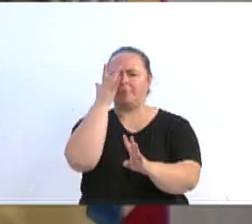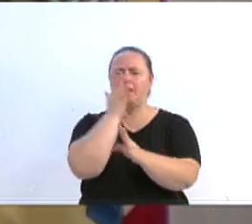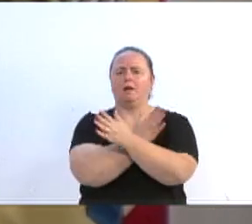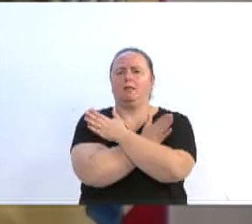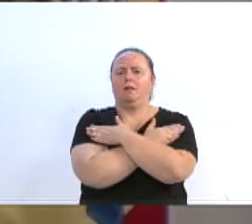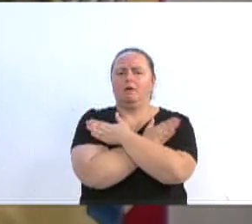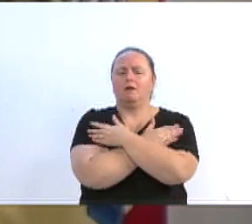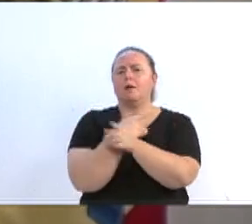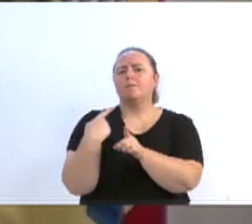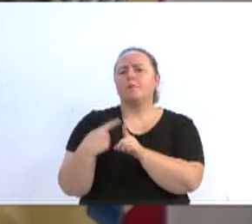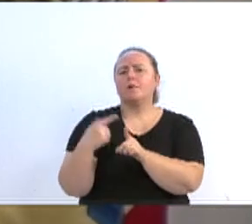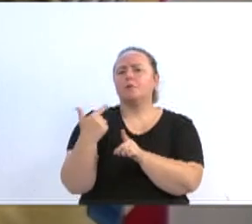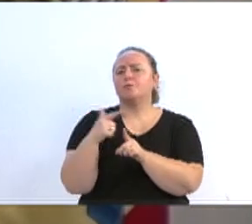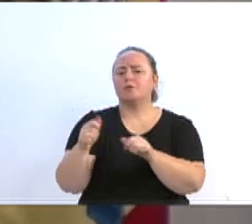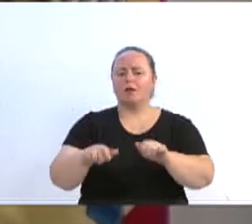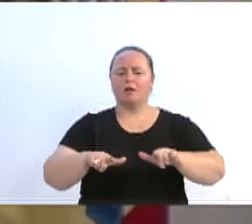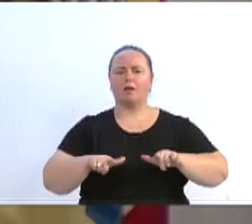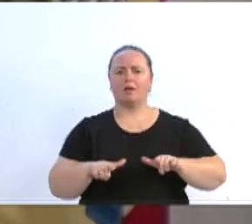qualificação.